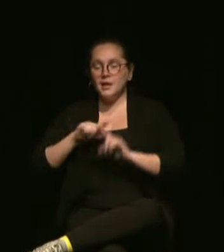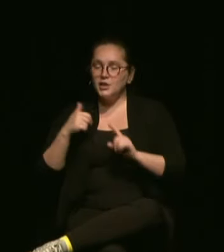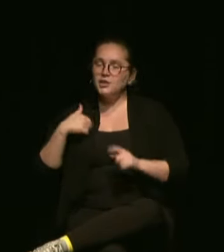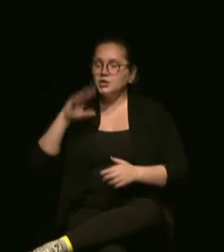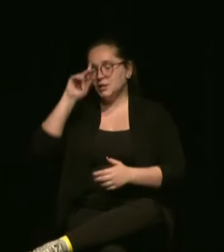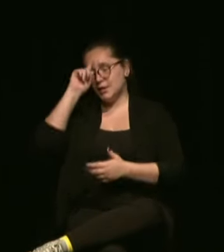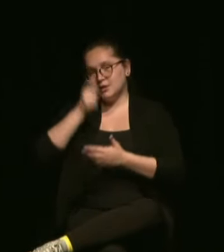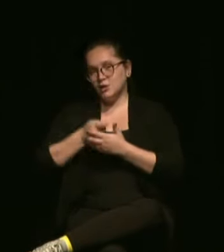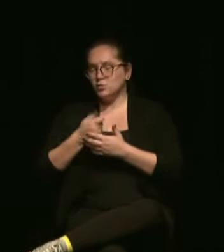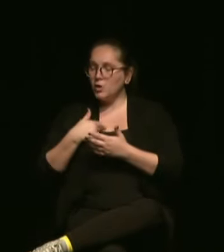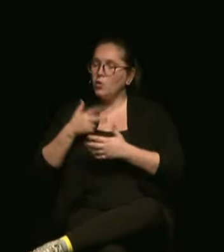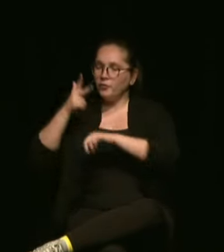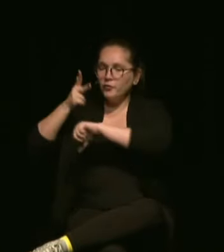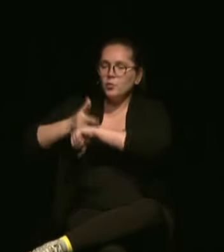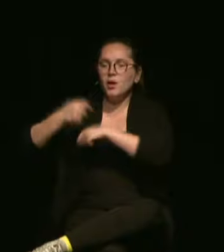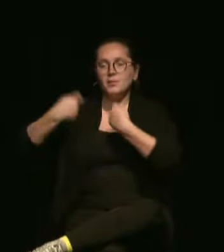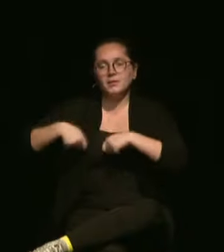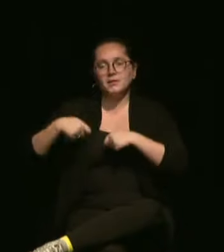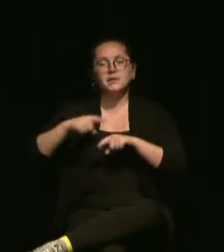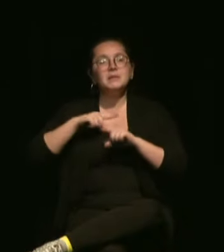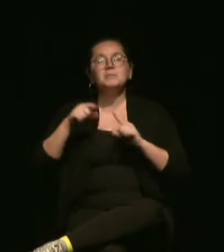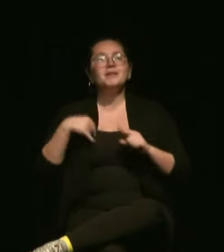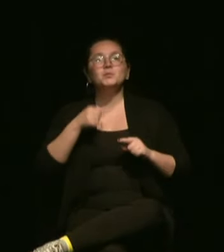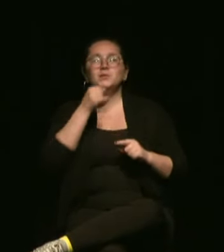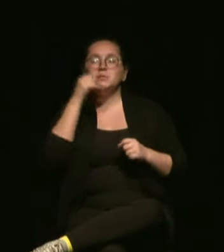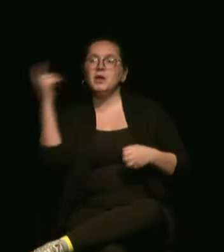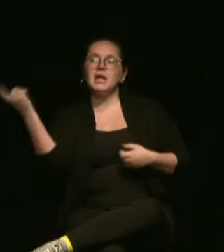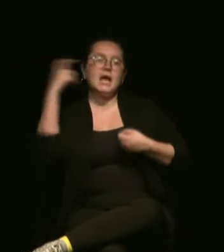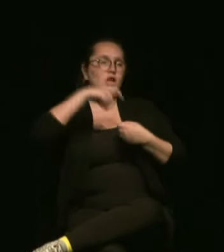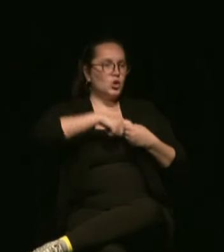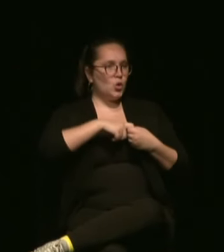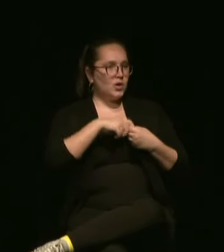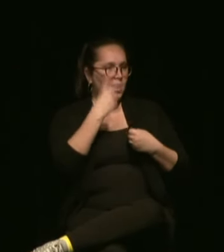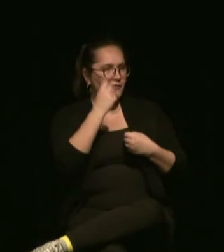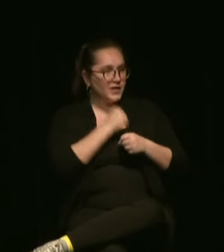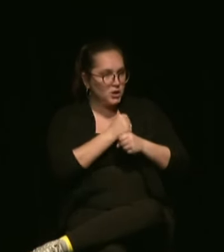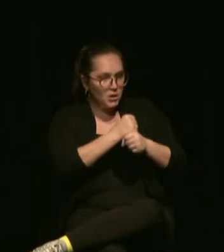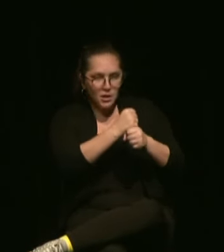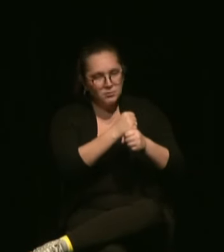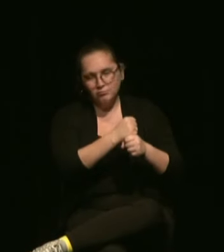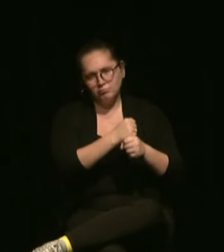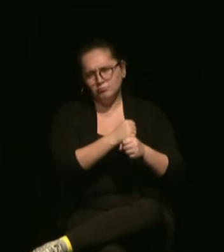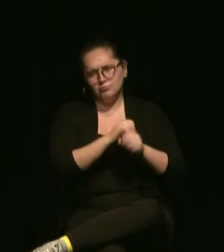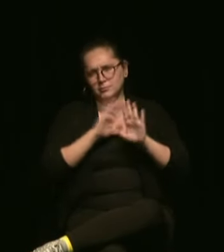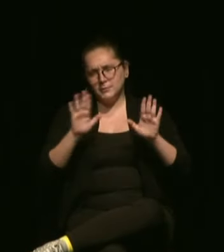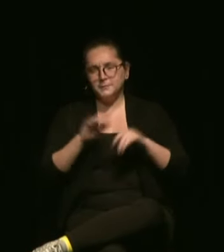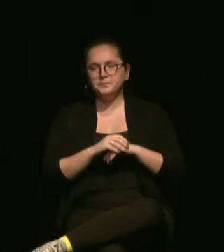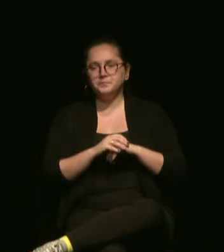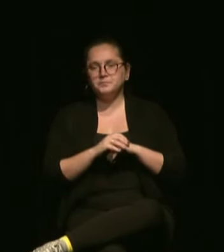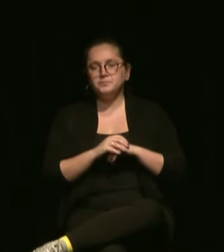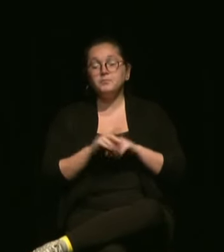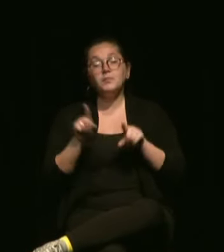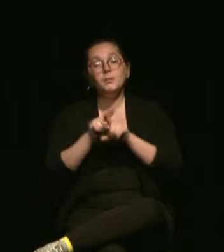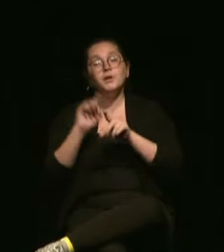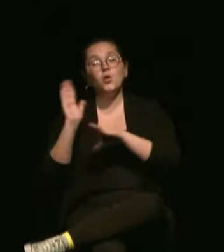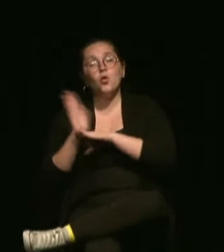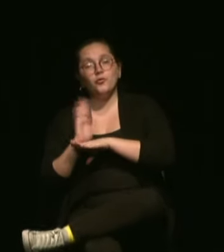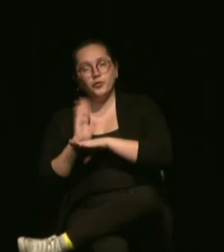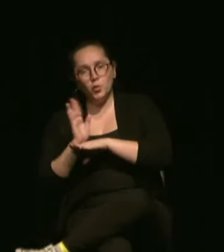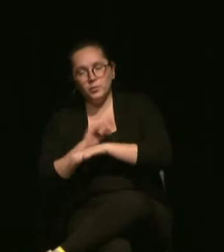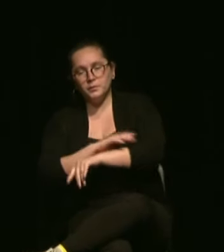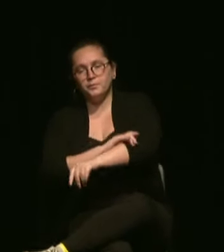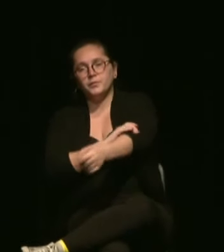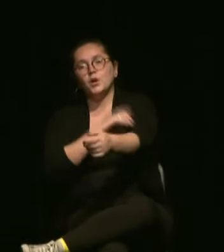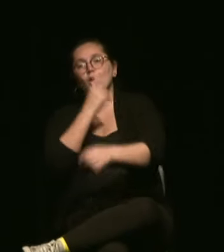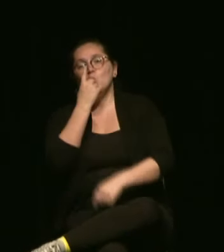filmada, mas ele não retorna 20 anos depois para falar com essas pessoas. Últimas Conversas é um